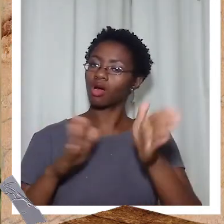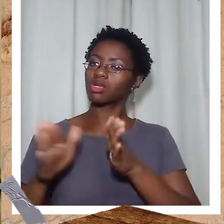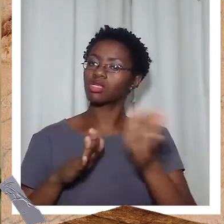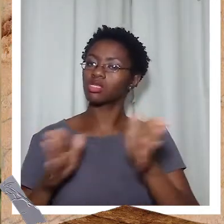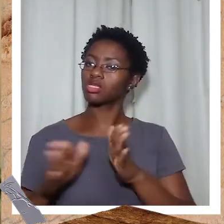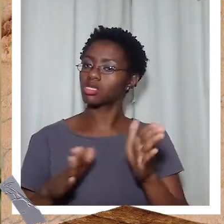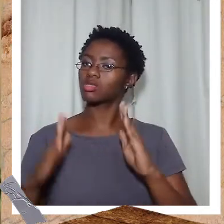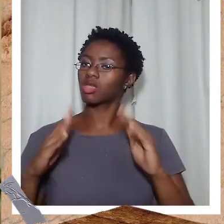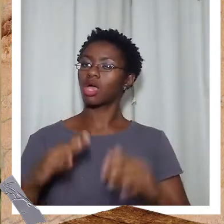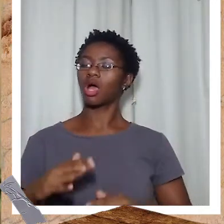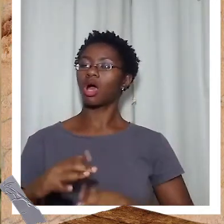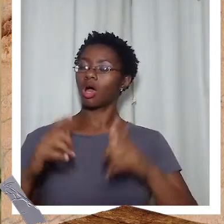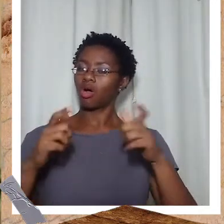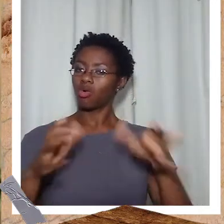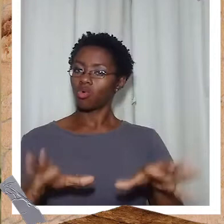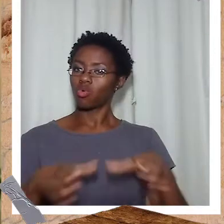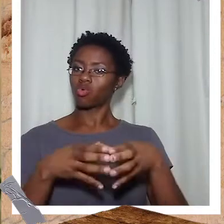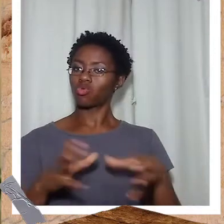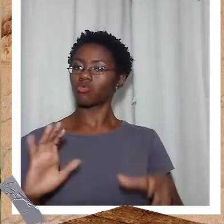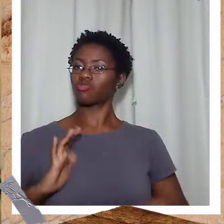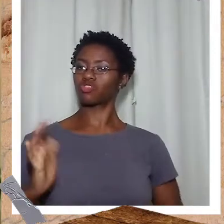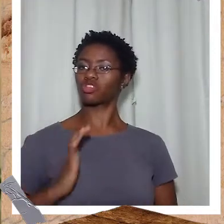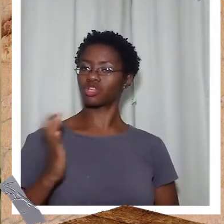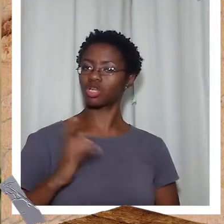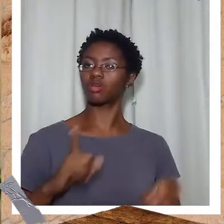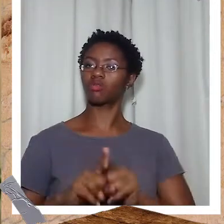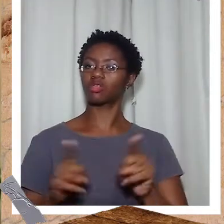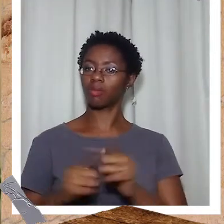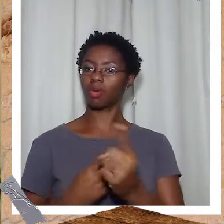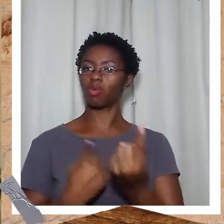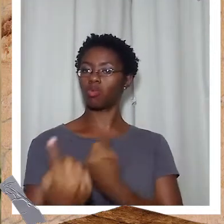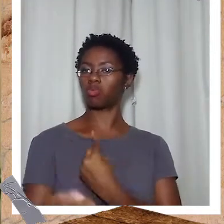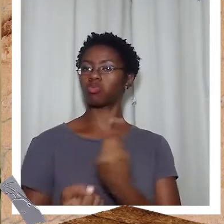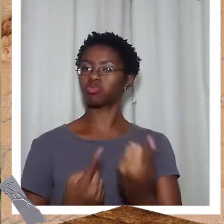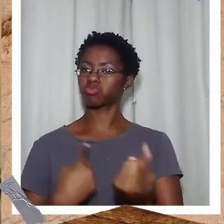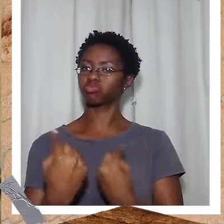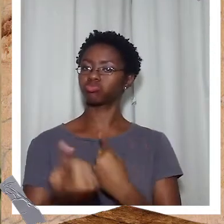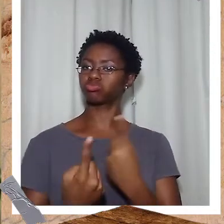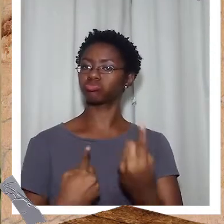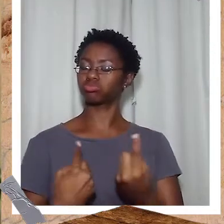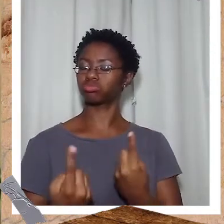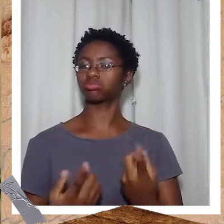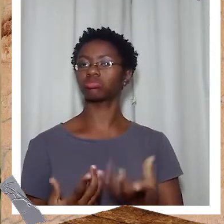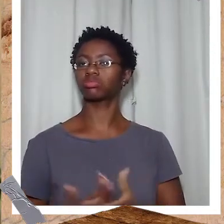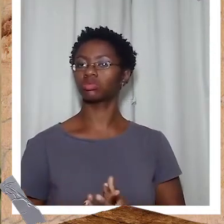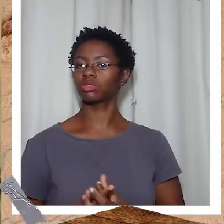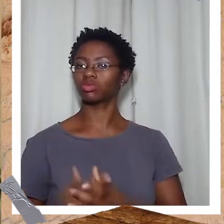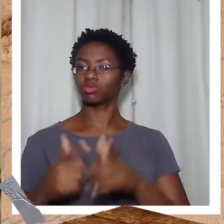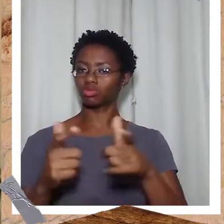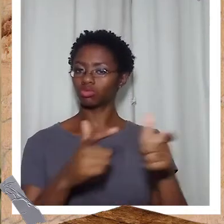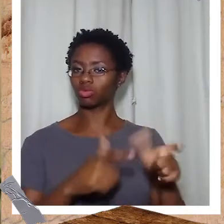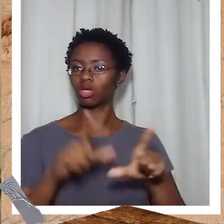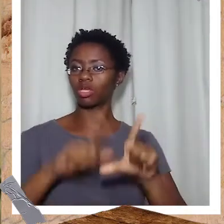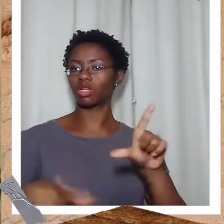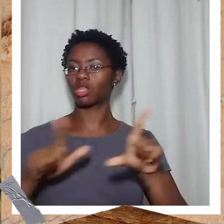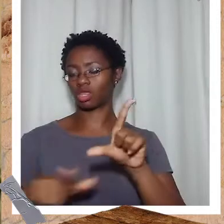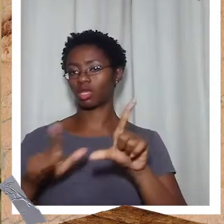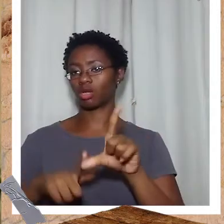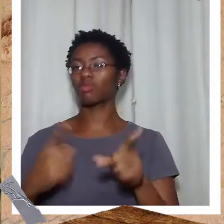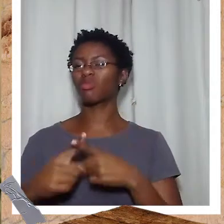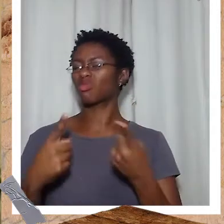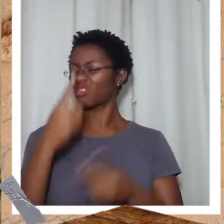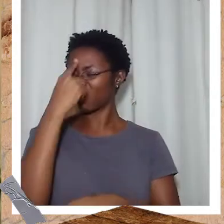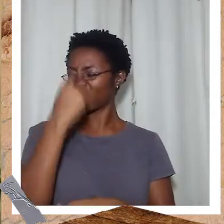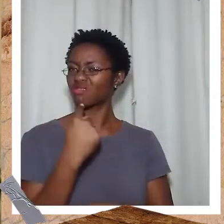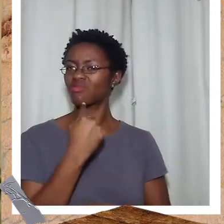uma classe burguesa e a uma certa circulação nos meios literários. Então, por que essas